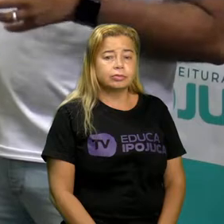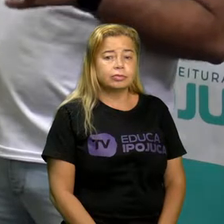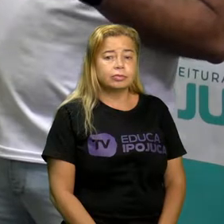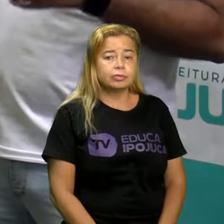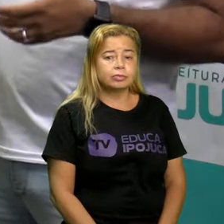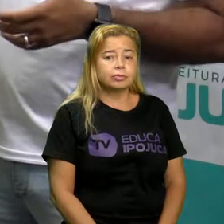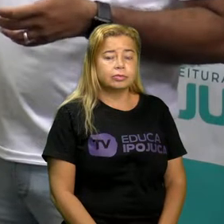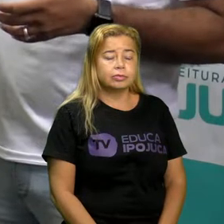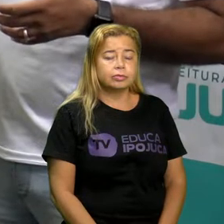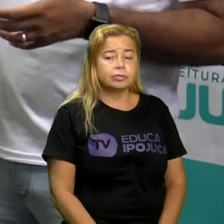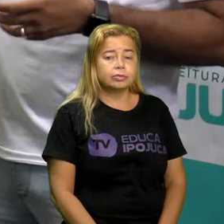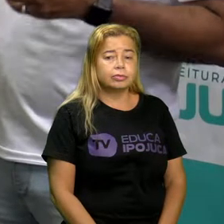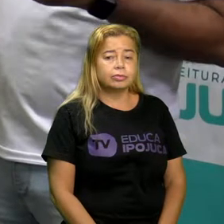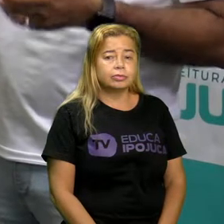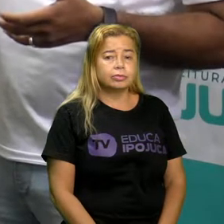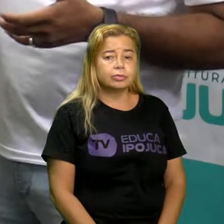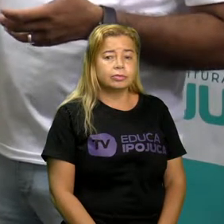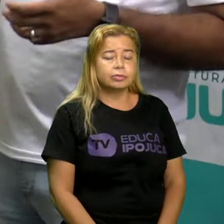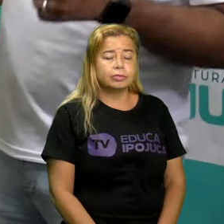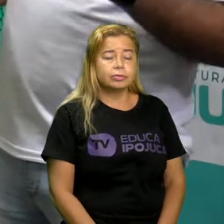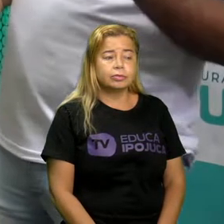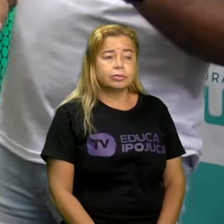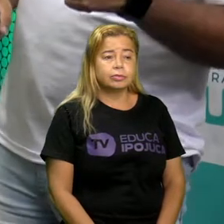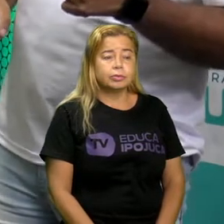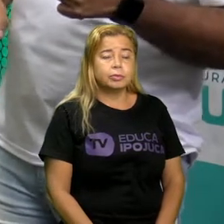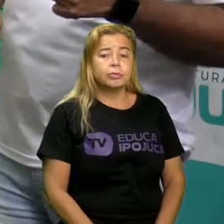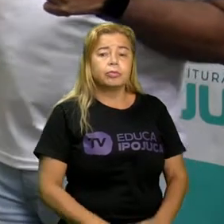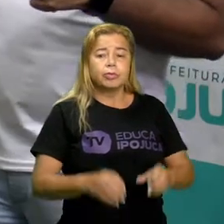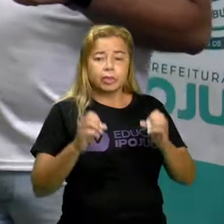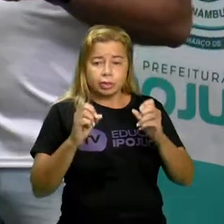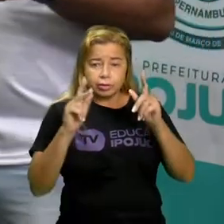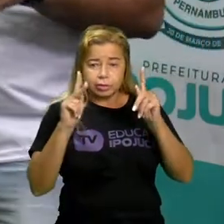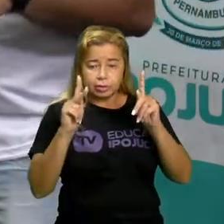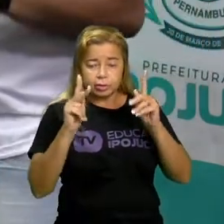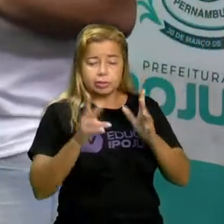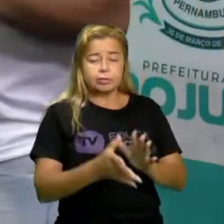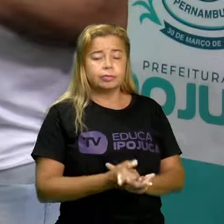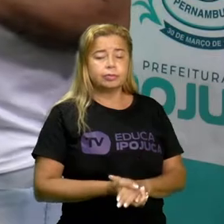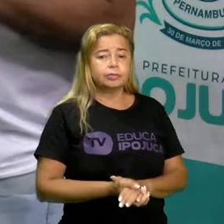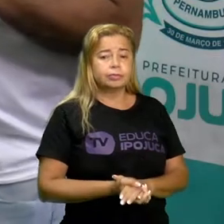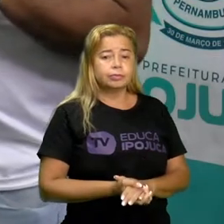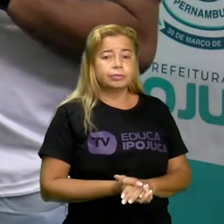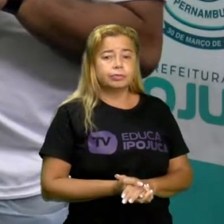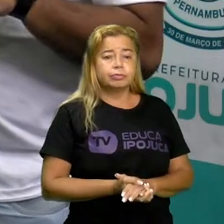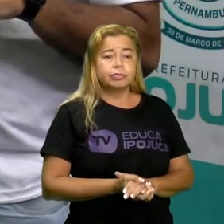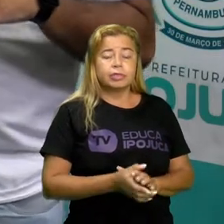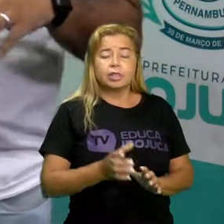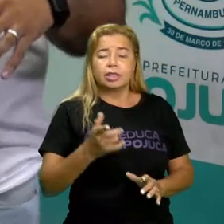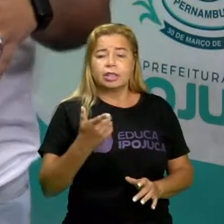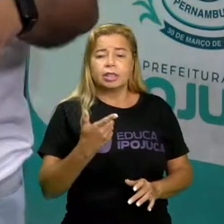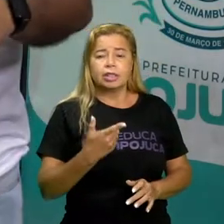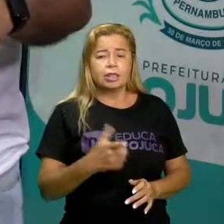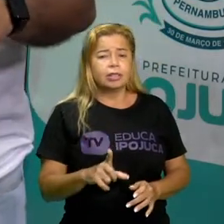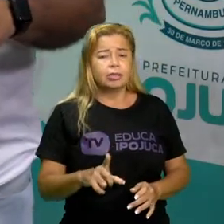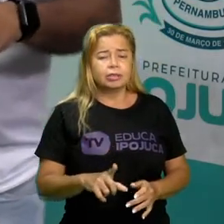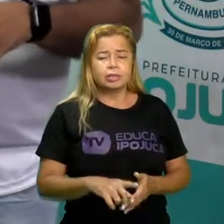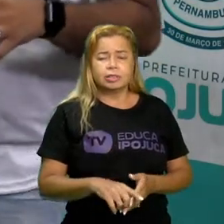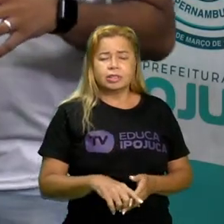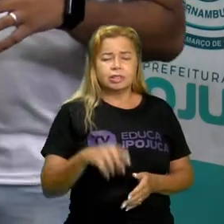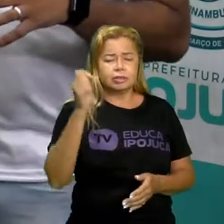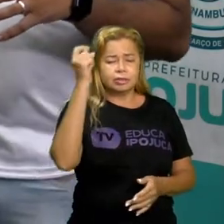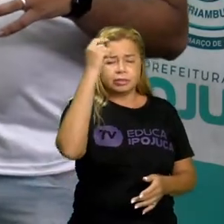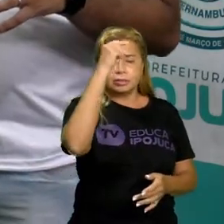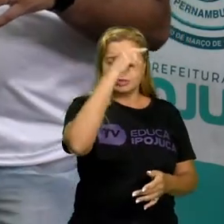X, Y e Z. Tranquilo, pessoal? Então, não tem bicho de sete cabeças, é só